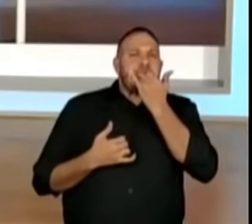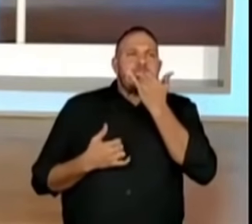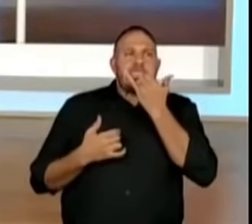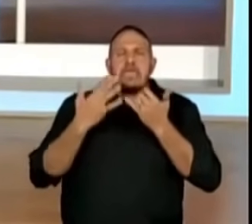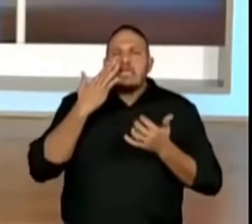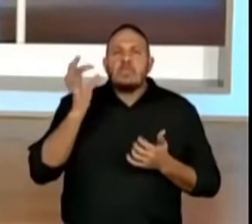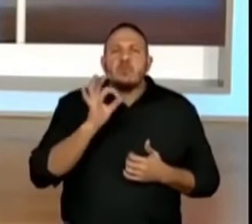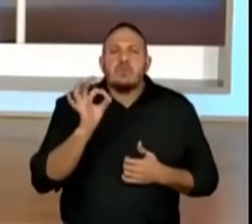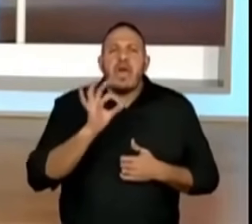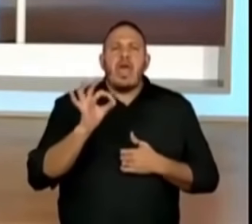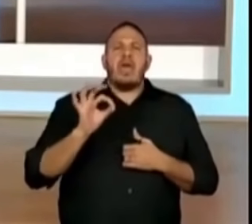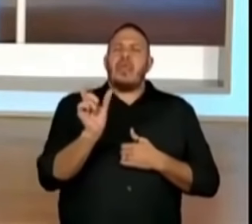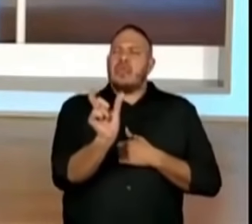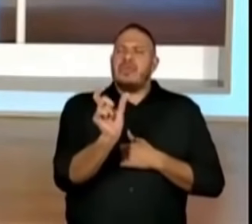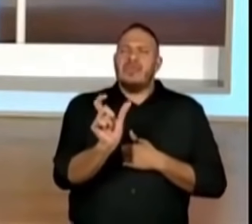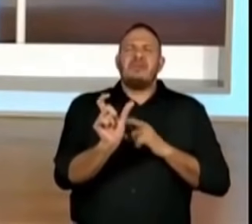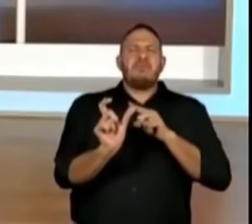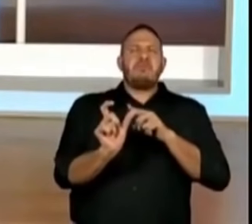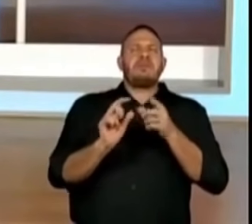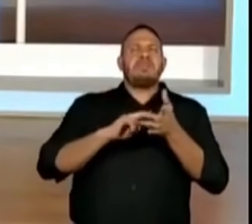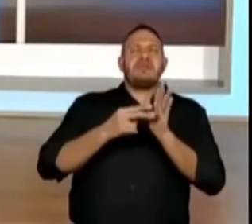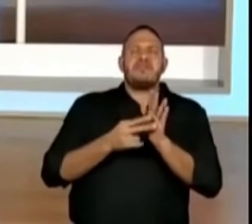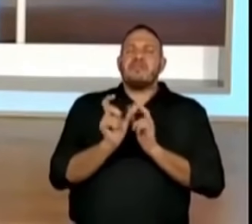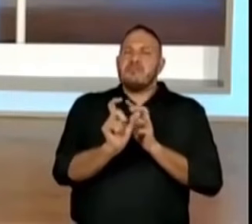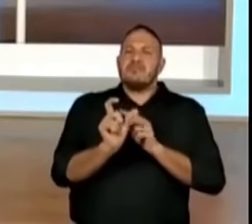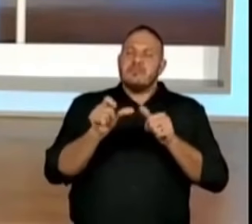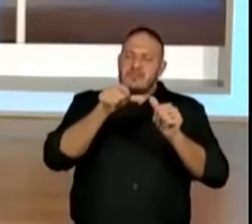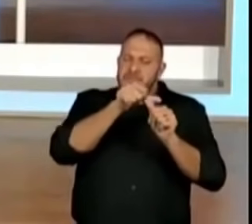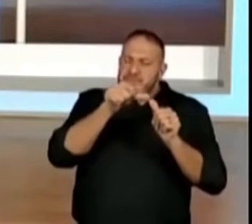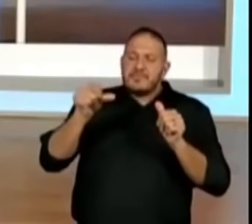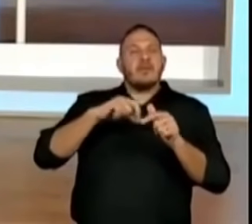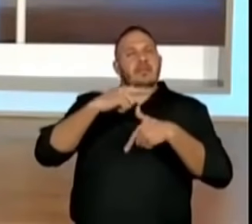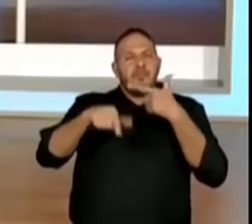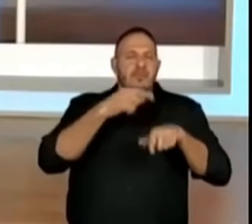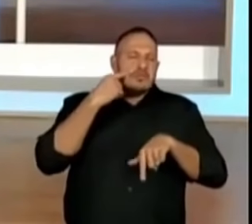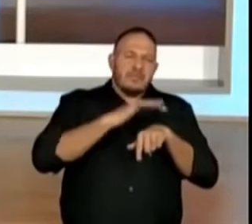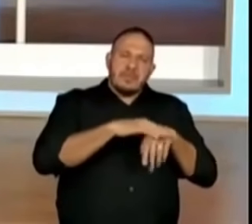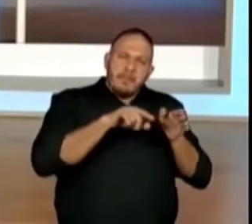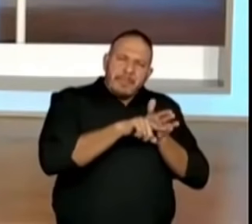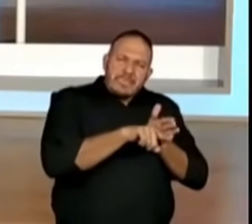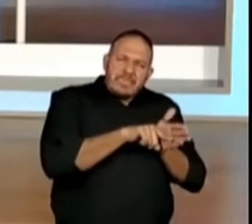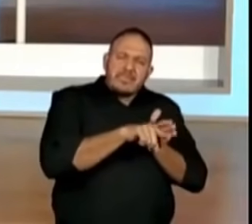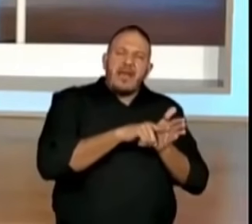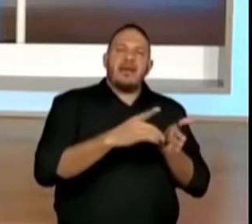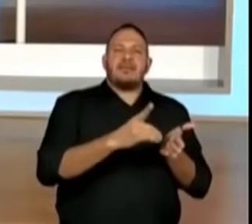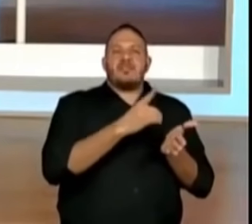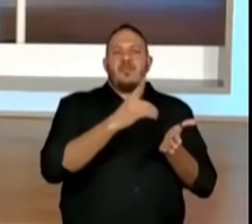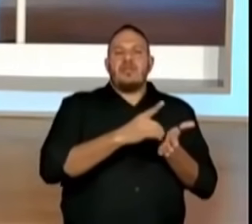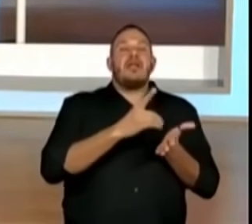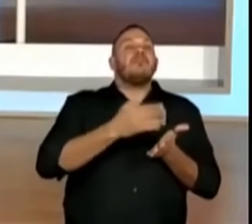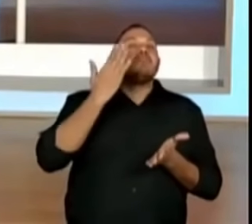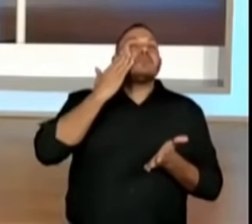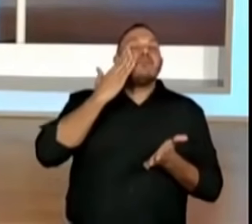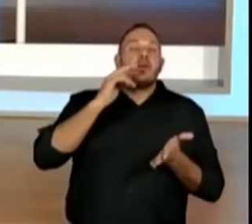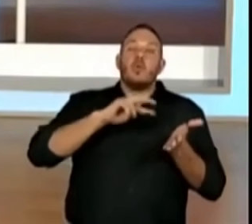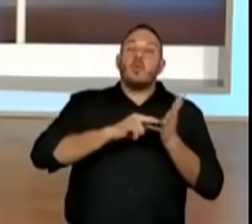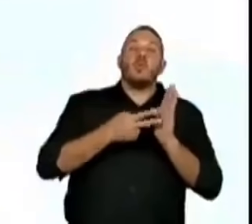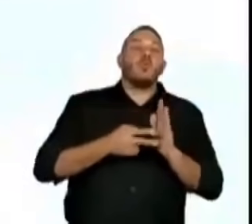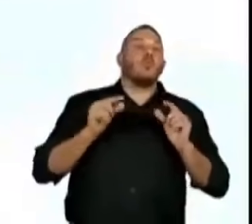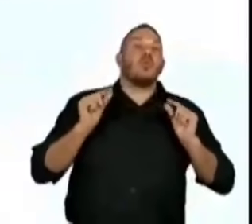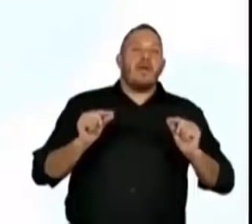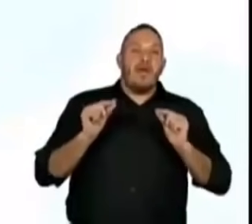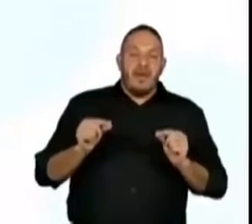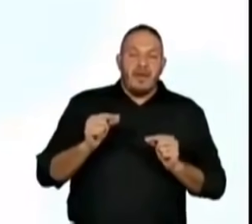vou grifar este termo, certo? Para depois pesquisar, procurar saber o que significa, certo? Mas